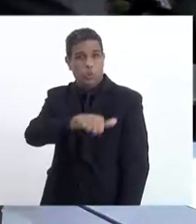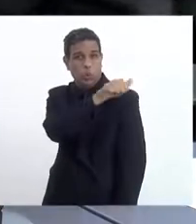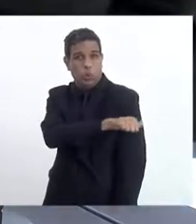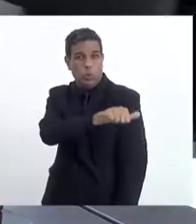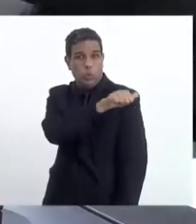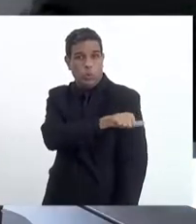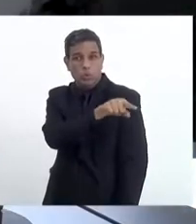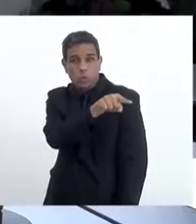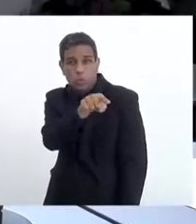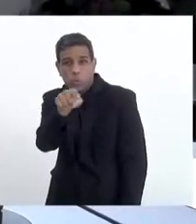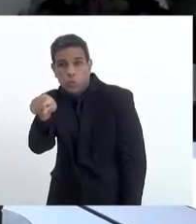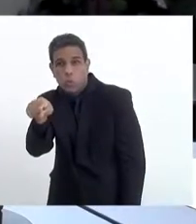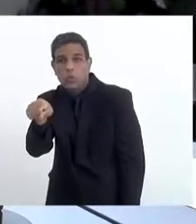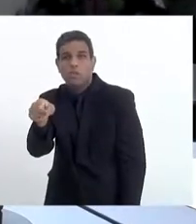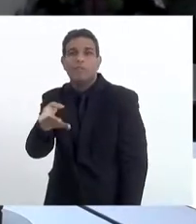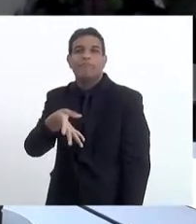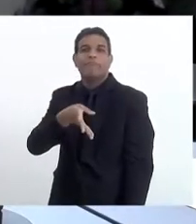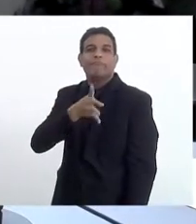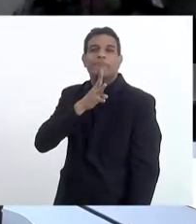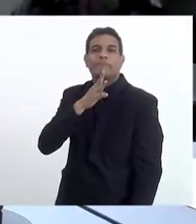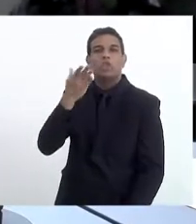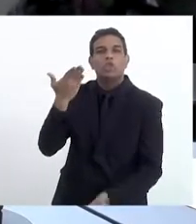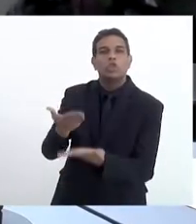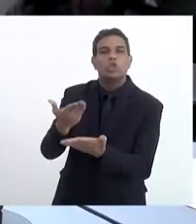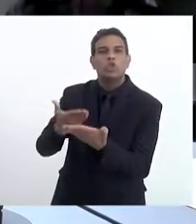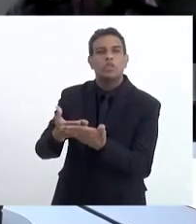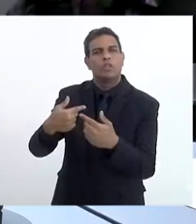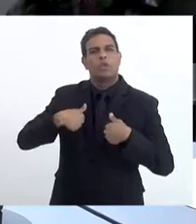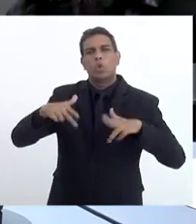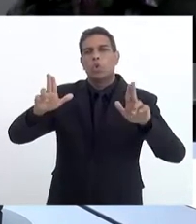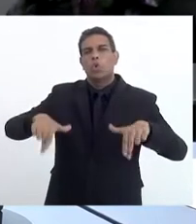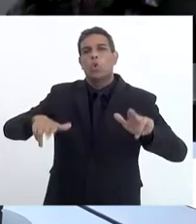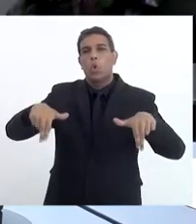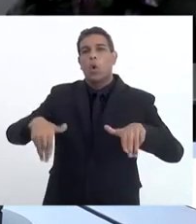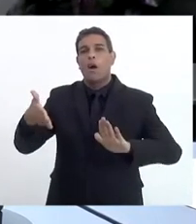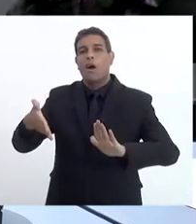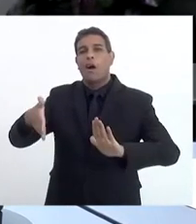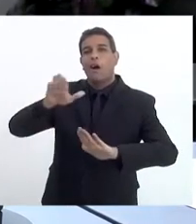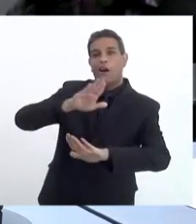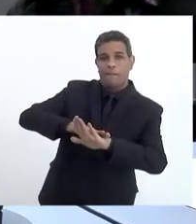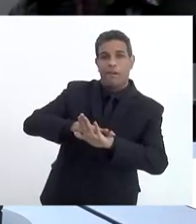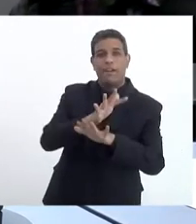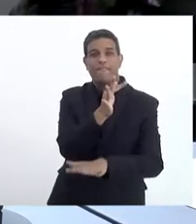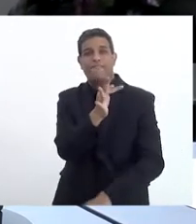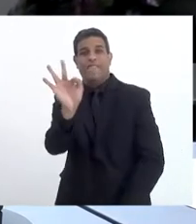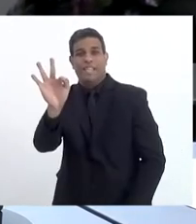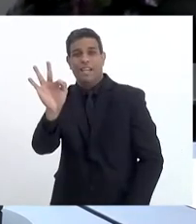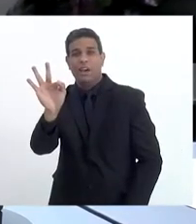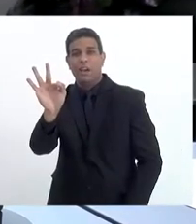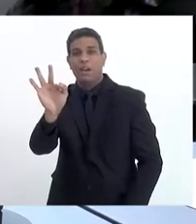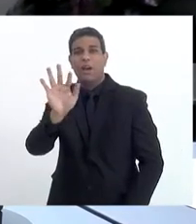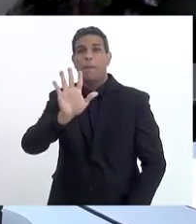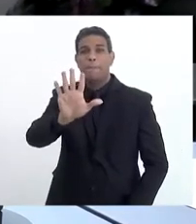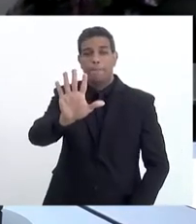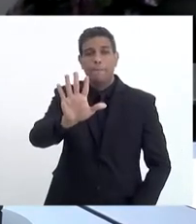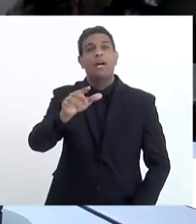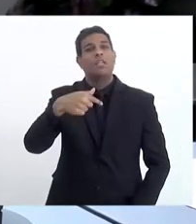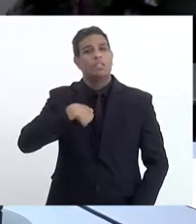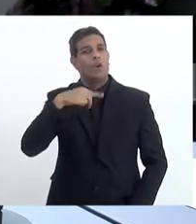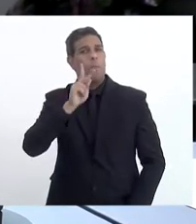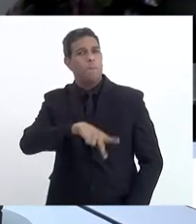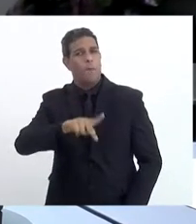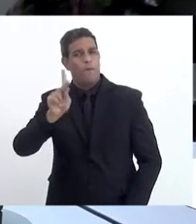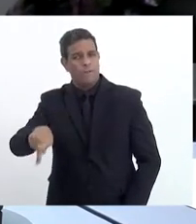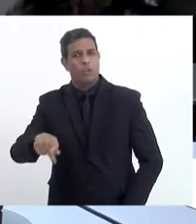Não sei se alguém já assistiu alguma aula na PUC. Eu não fui aluno da PUC, eu fui aluno da Federal. Mas, eu fui professor da PUC. O senhor